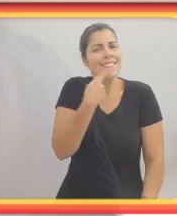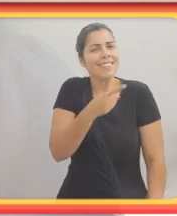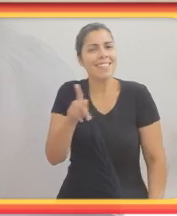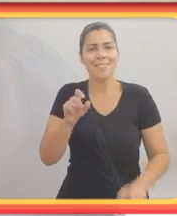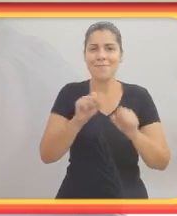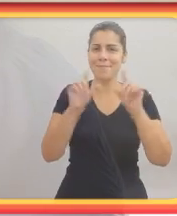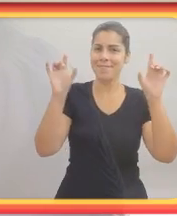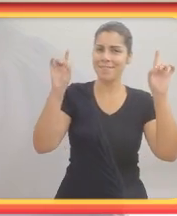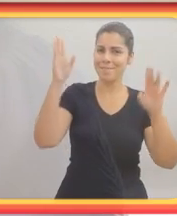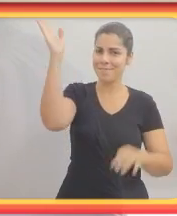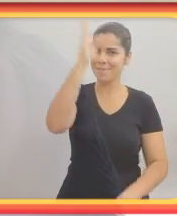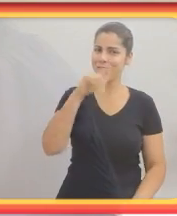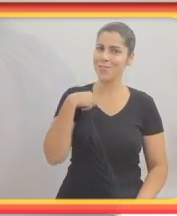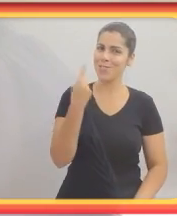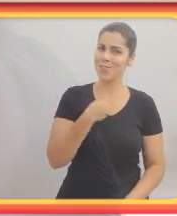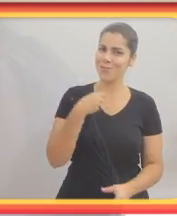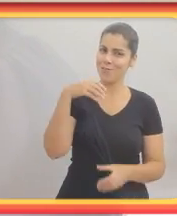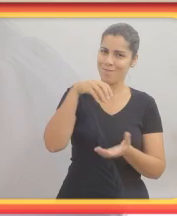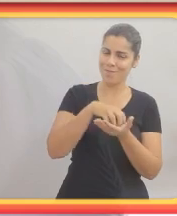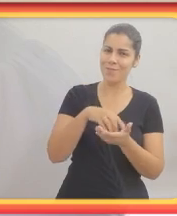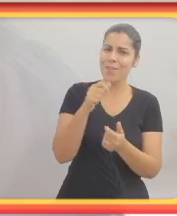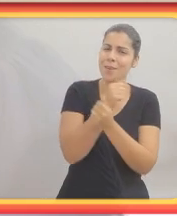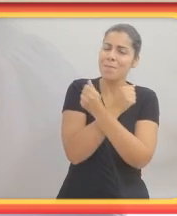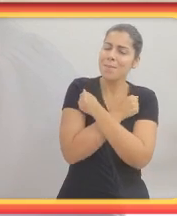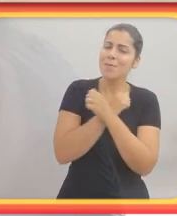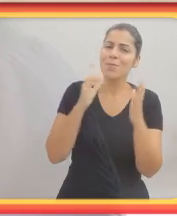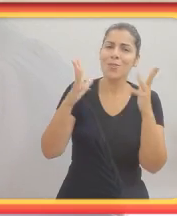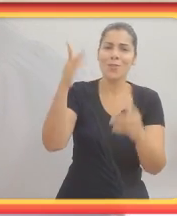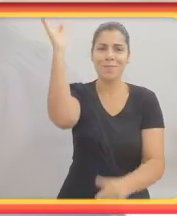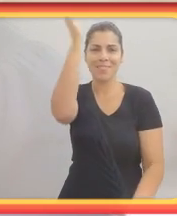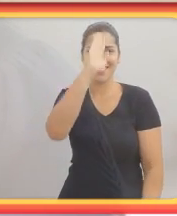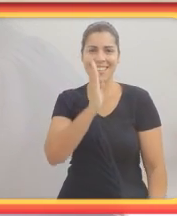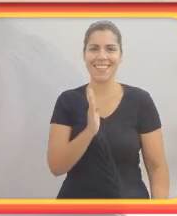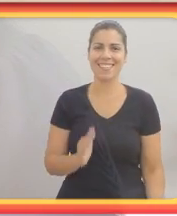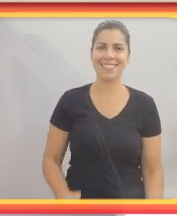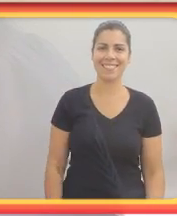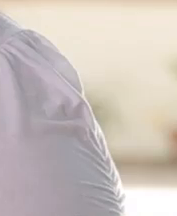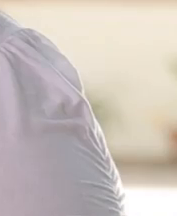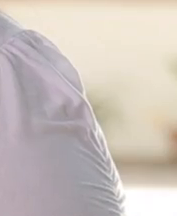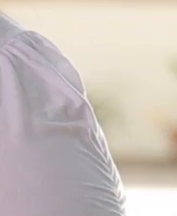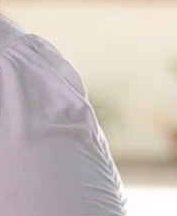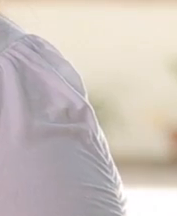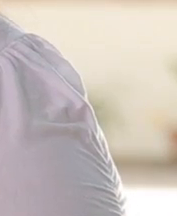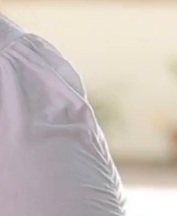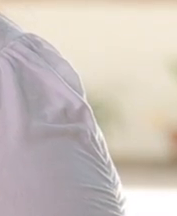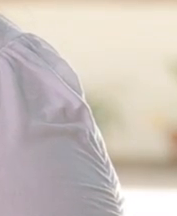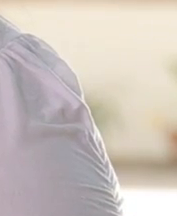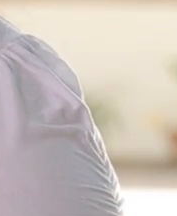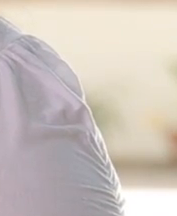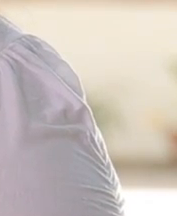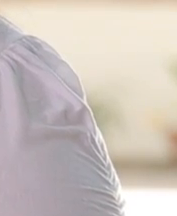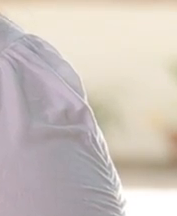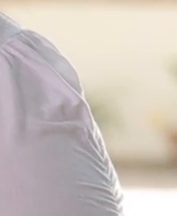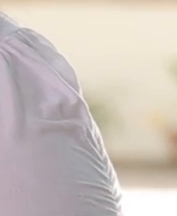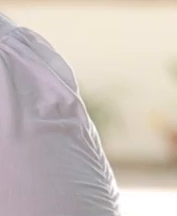Agradeço pela visita do Programa Especial do Brasil ao nosso centro. Um abraço para todos os brasileiros.